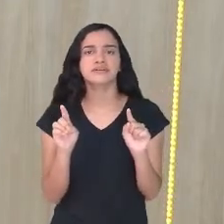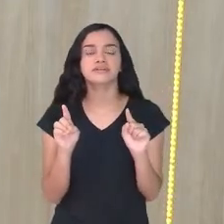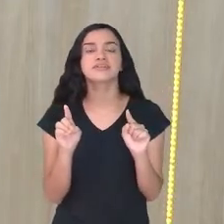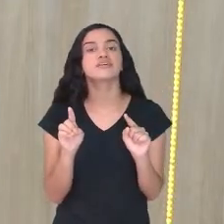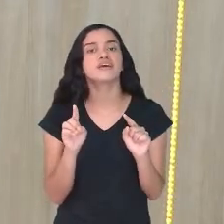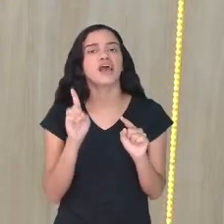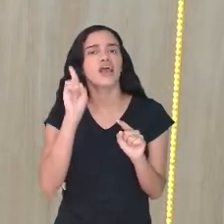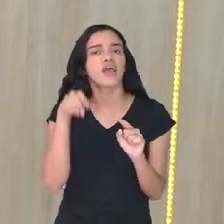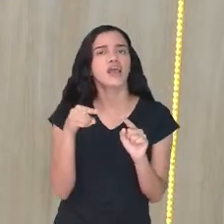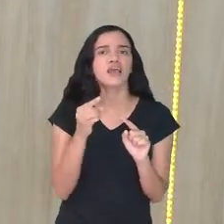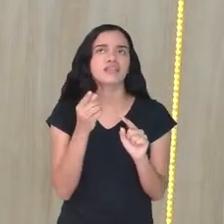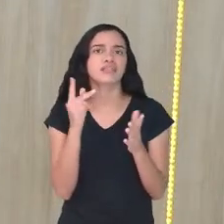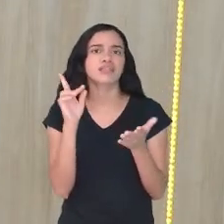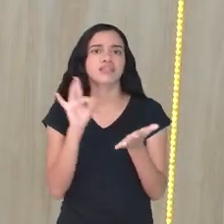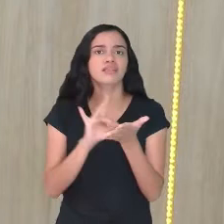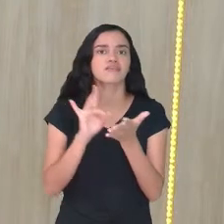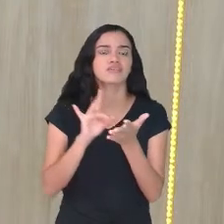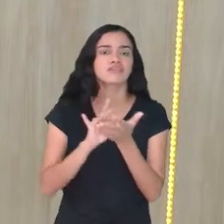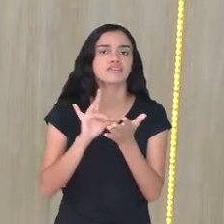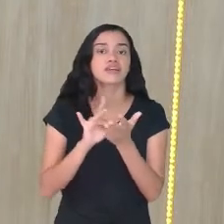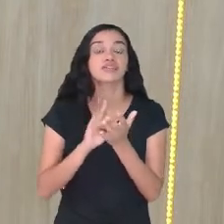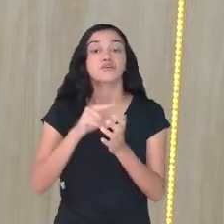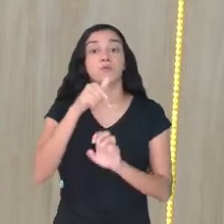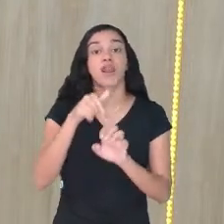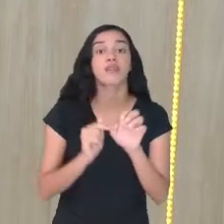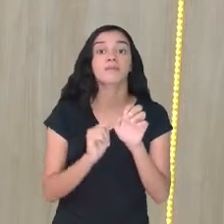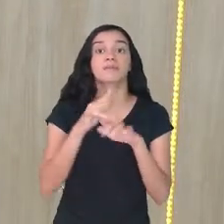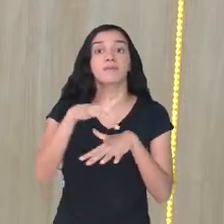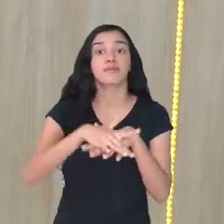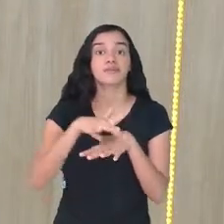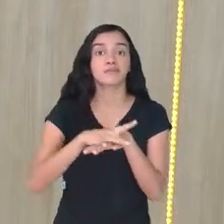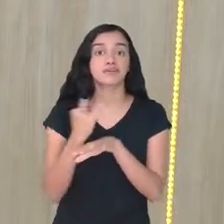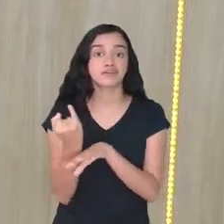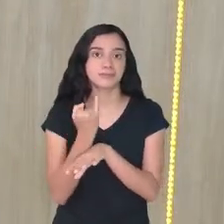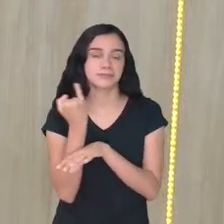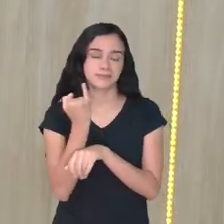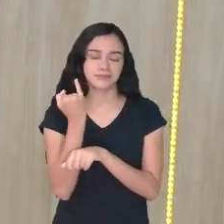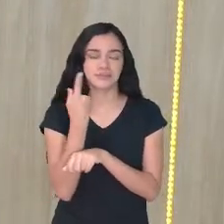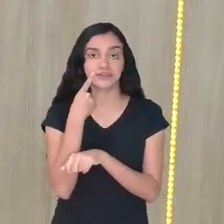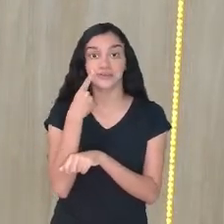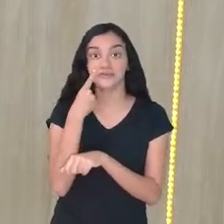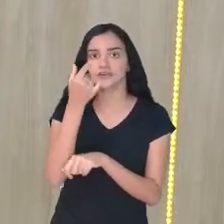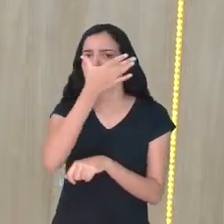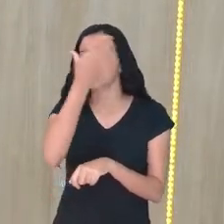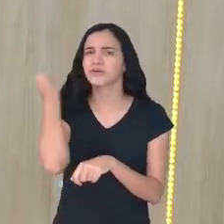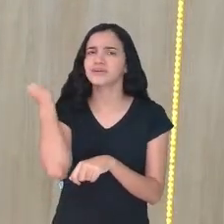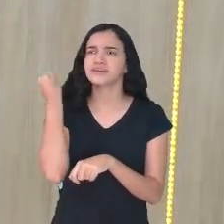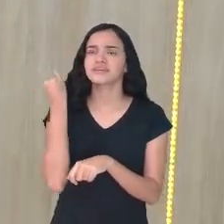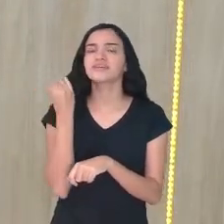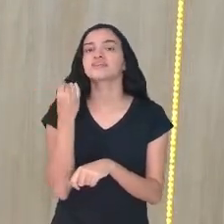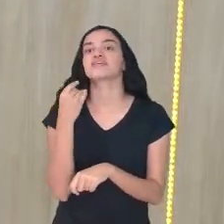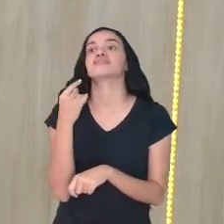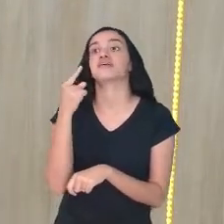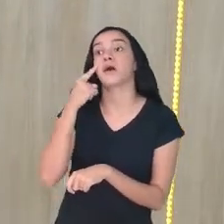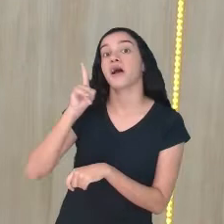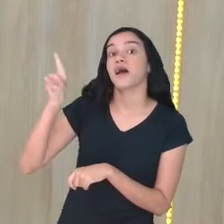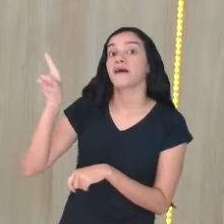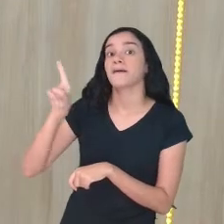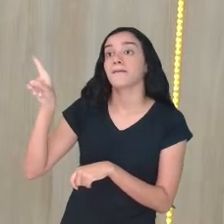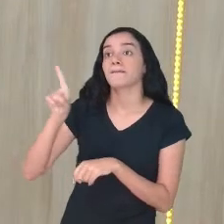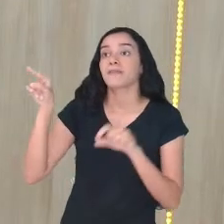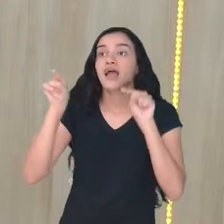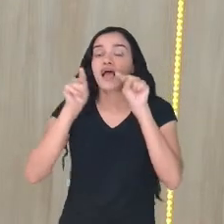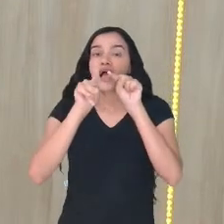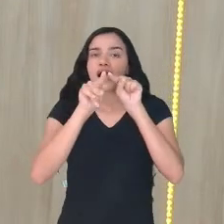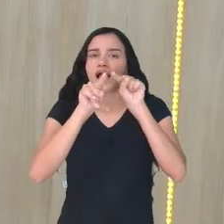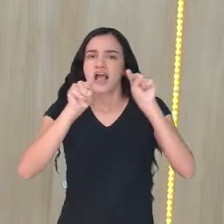ela é, na verdade, é um elemento matemático importante. Veja, não esqueça, a reta, ela vai